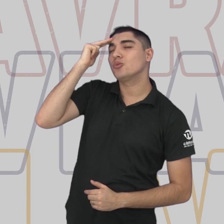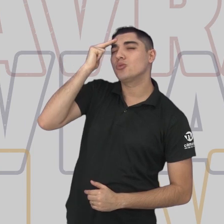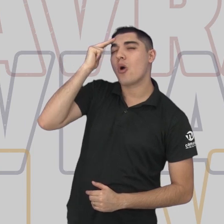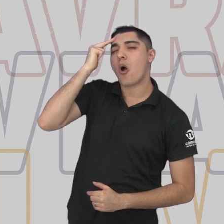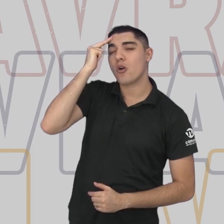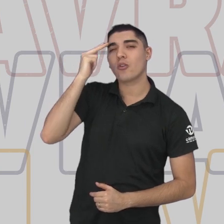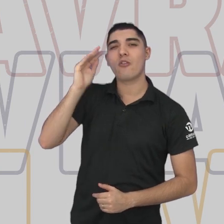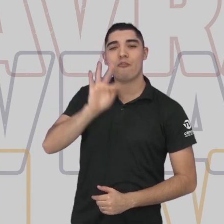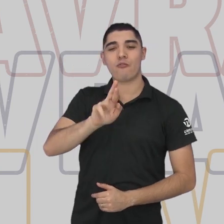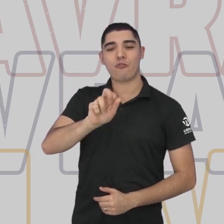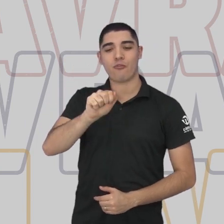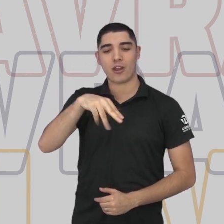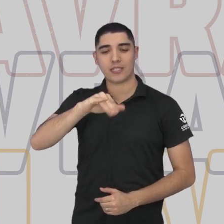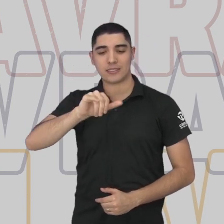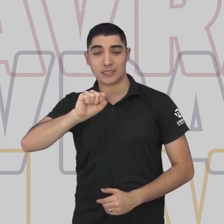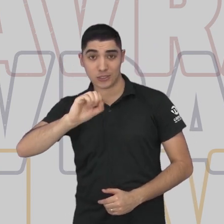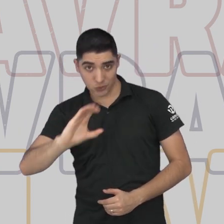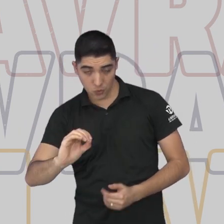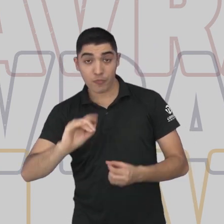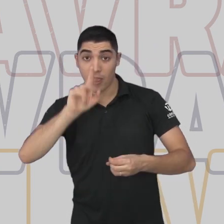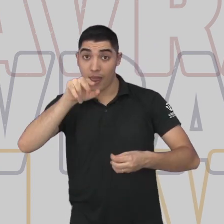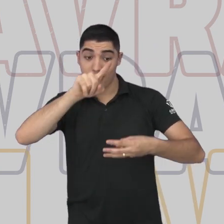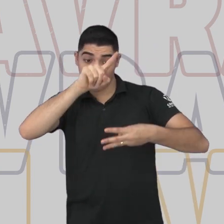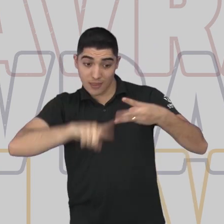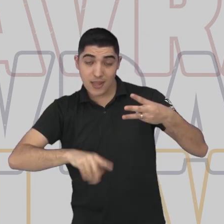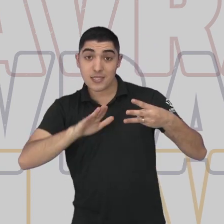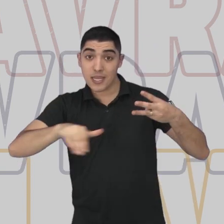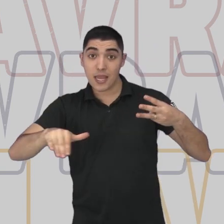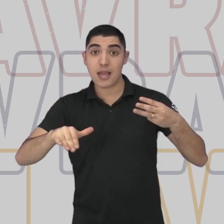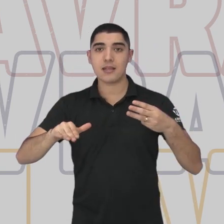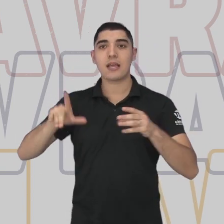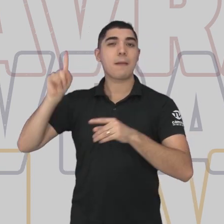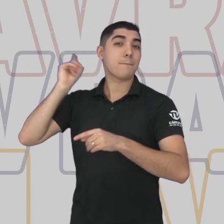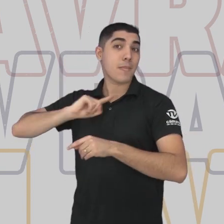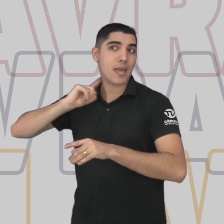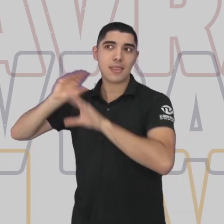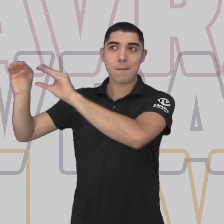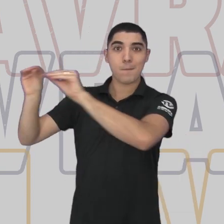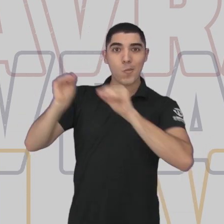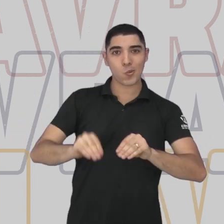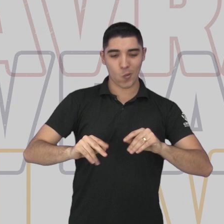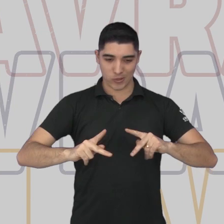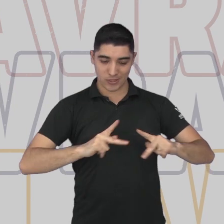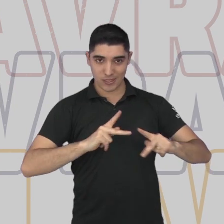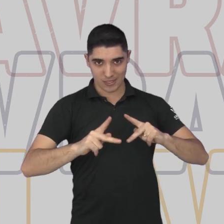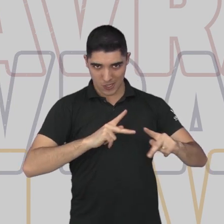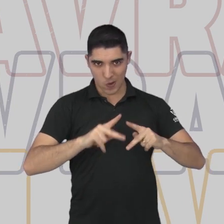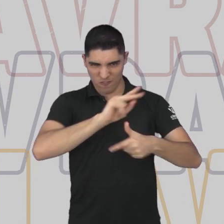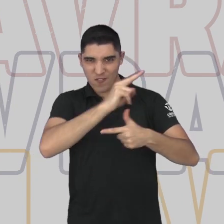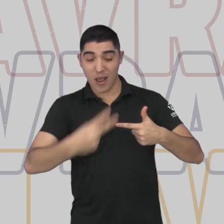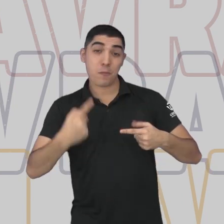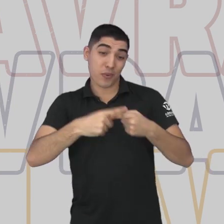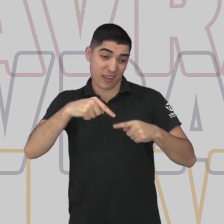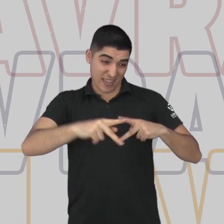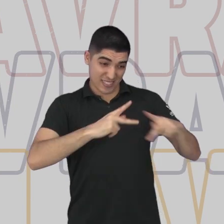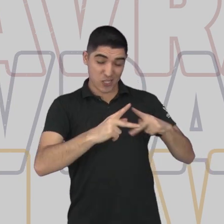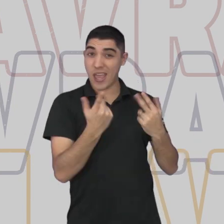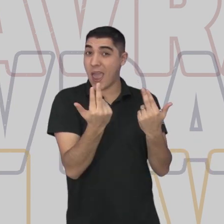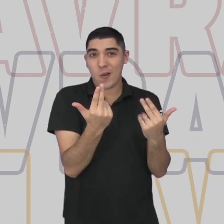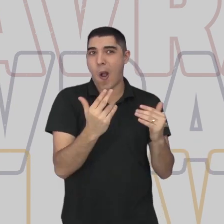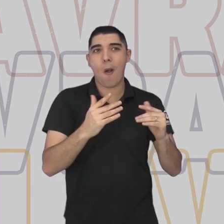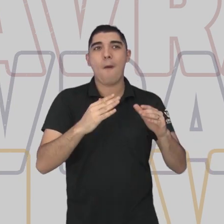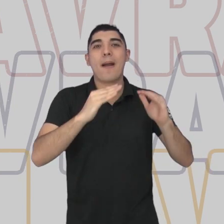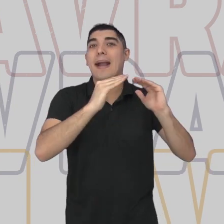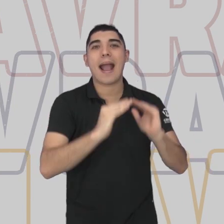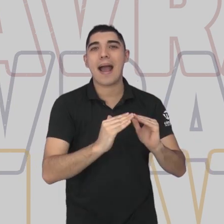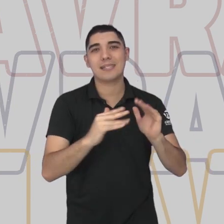3 crianças que vêm de Minas Gerais conhecer o Vale do Paraíba, a natureza. Então, São José é uma terra de mineiro,